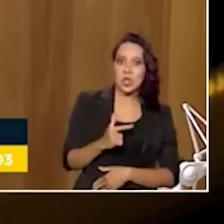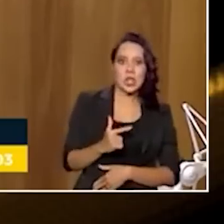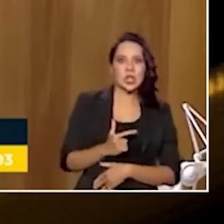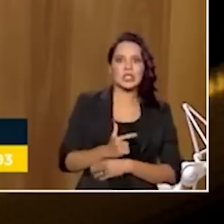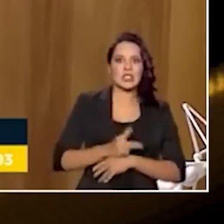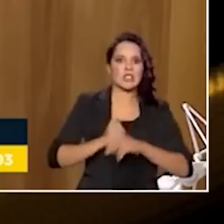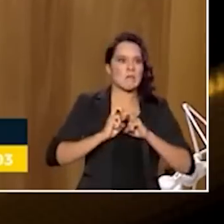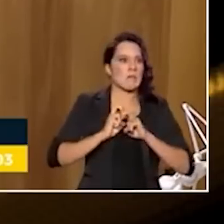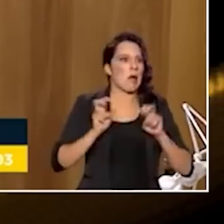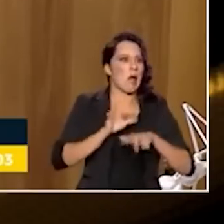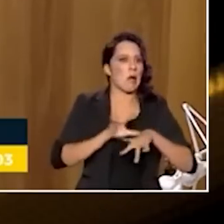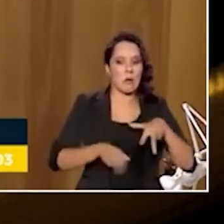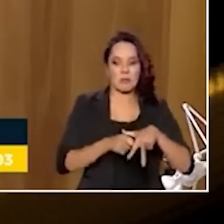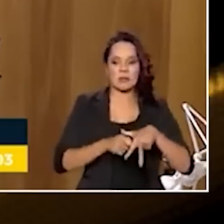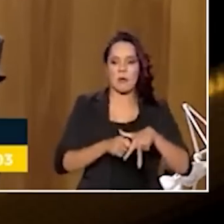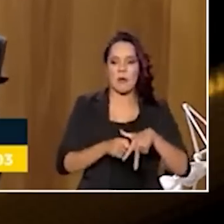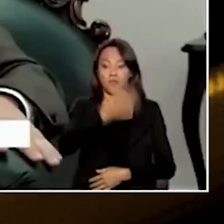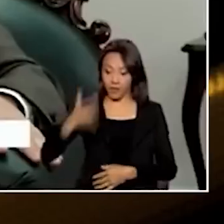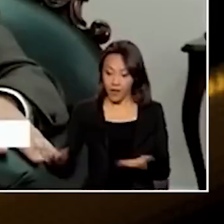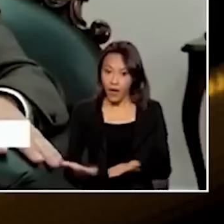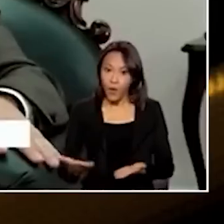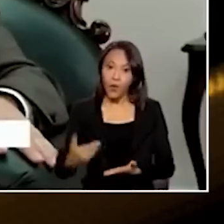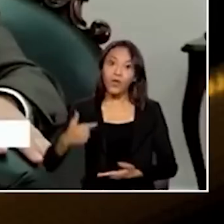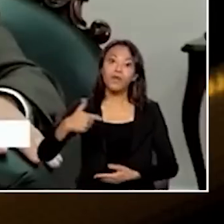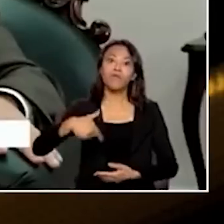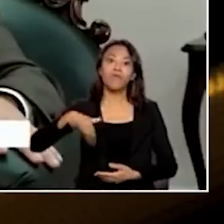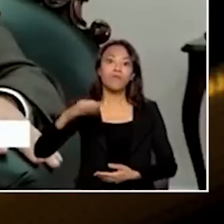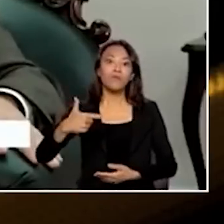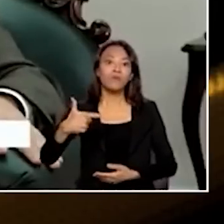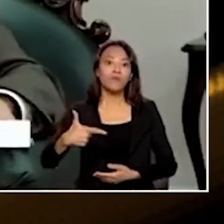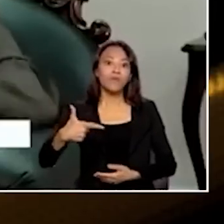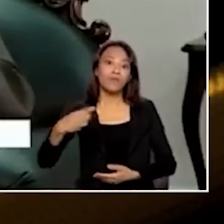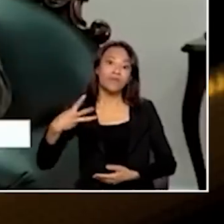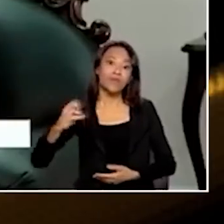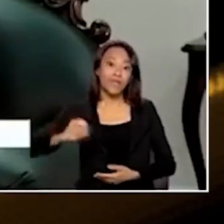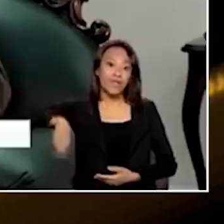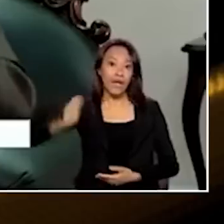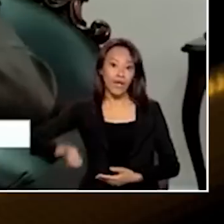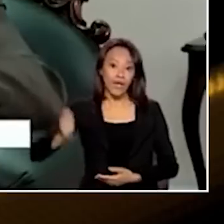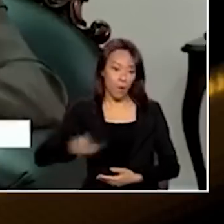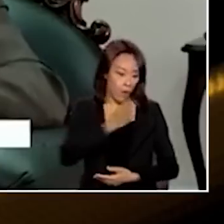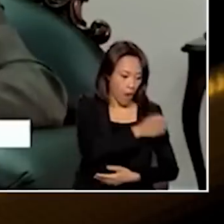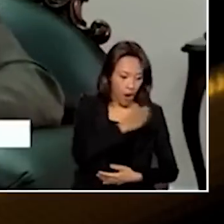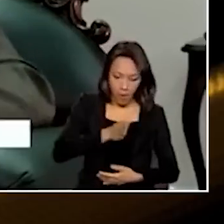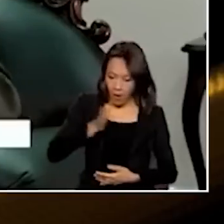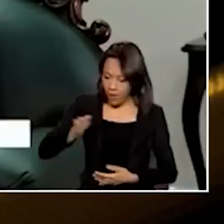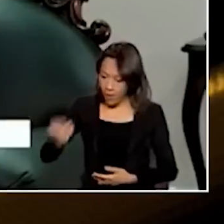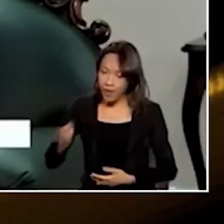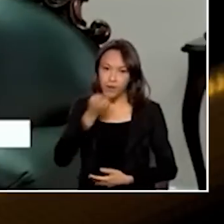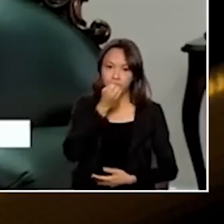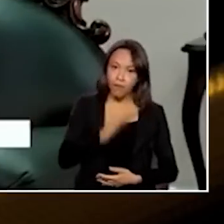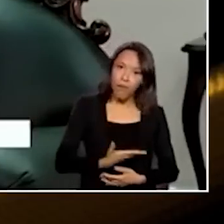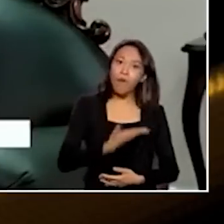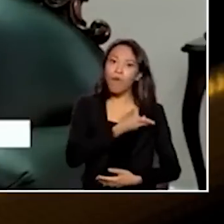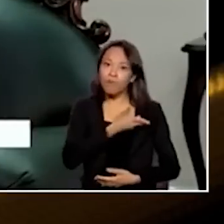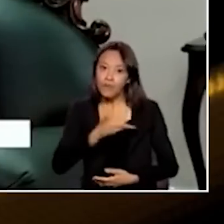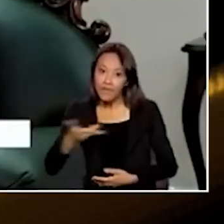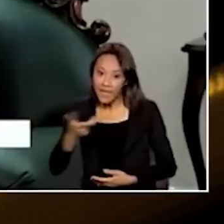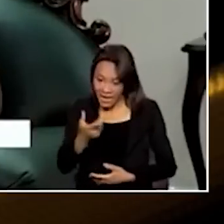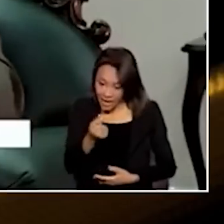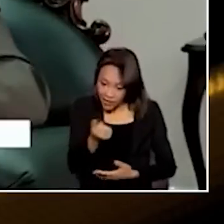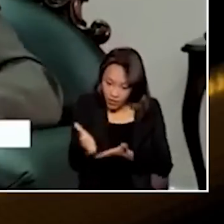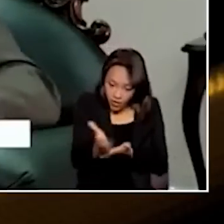mantém uma pessoa nessas condições ele já perdeu 12 kg segundo o documento apresentado pela defesa dele ele tem três filhas